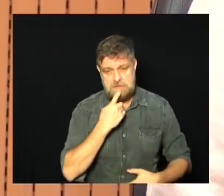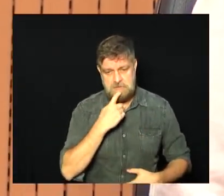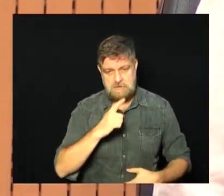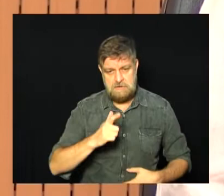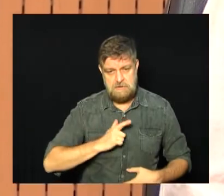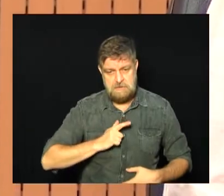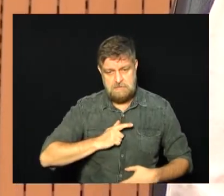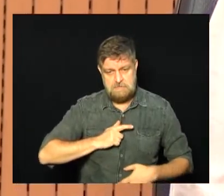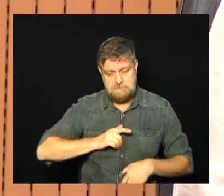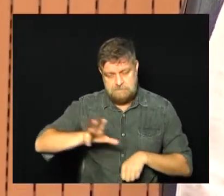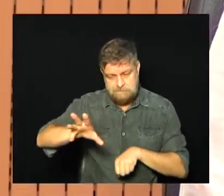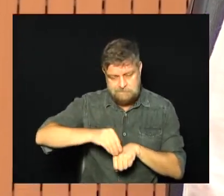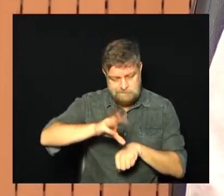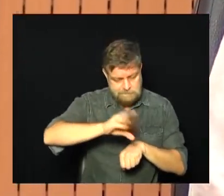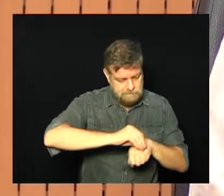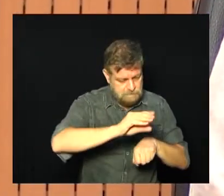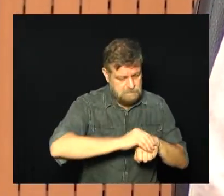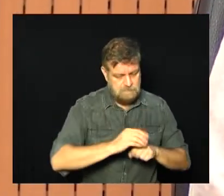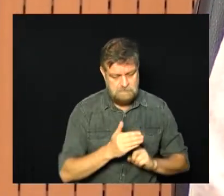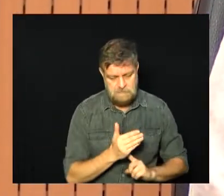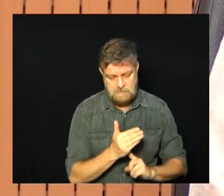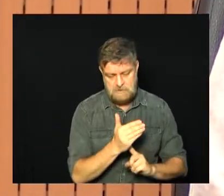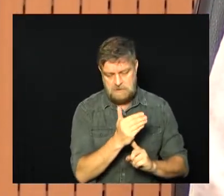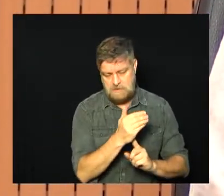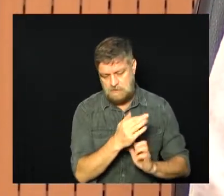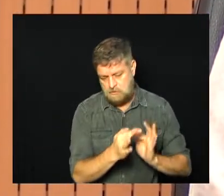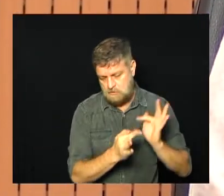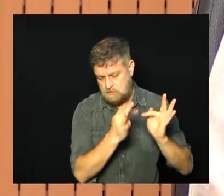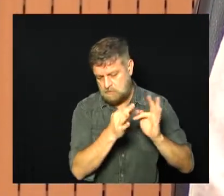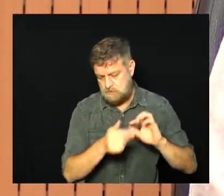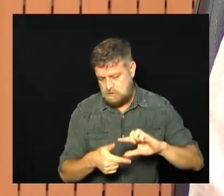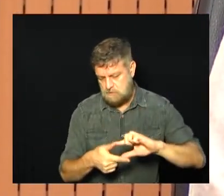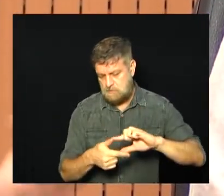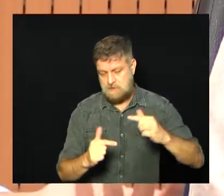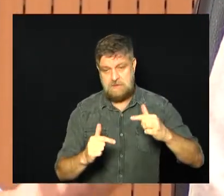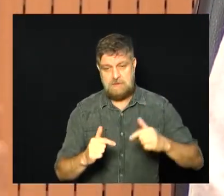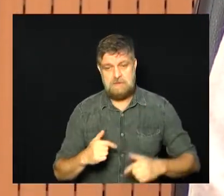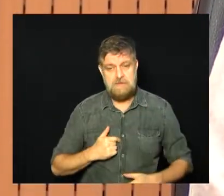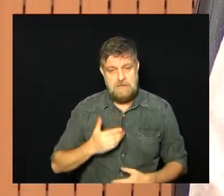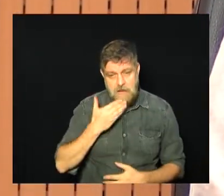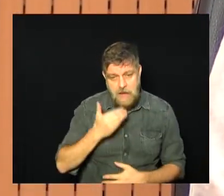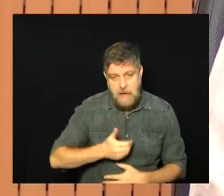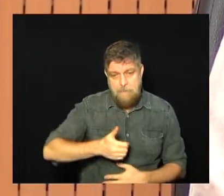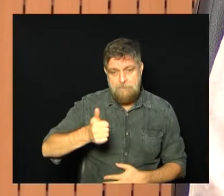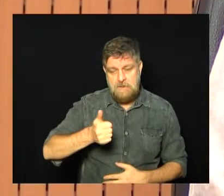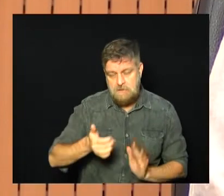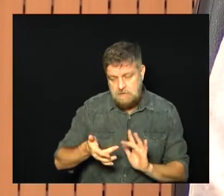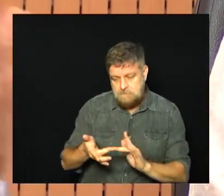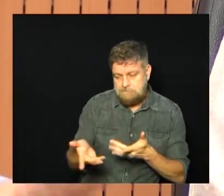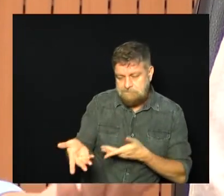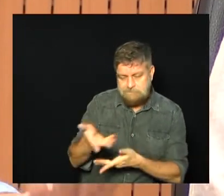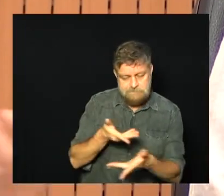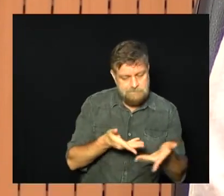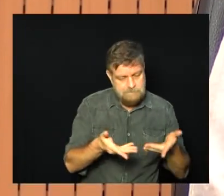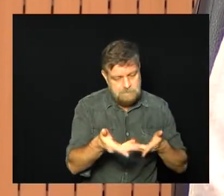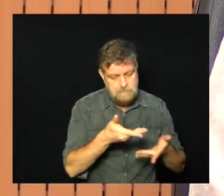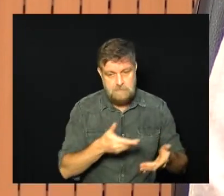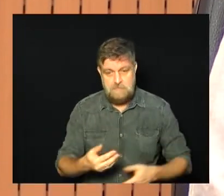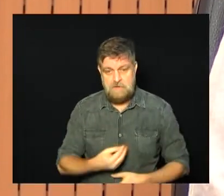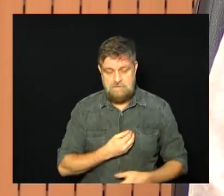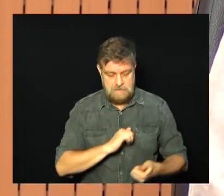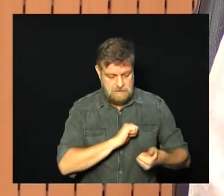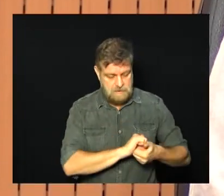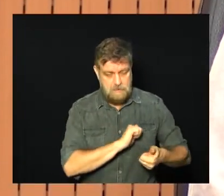incorporando tecnologias, modernidades, né, que melhore essa convivência, que melhore a qualidade de vida,